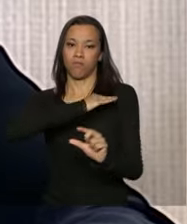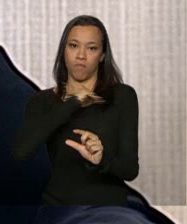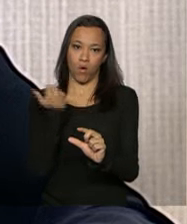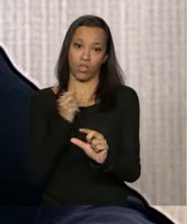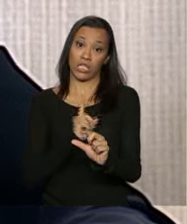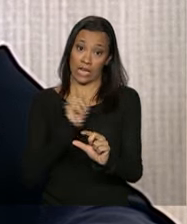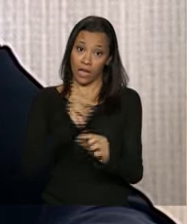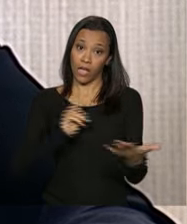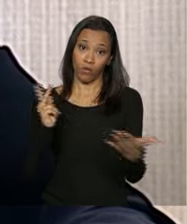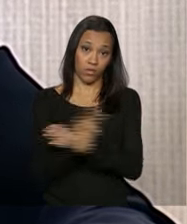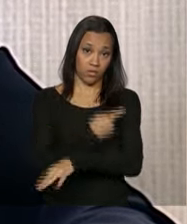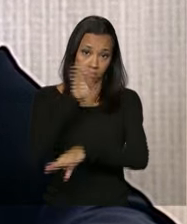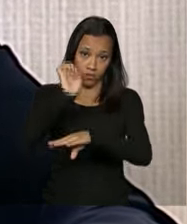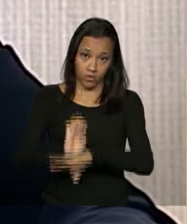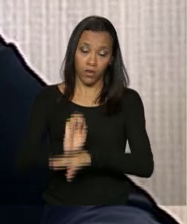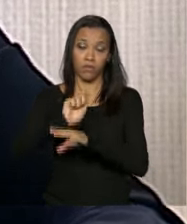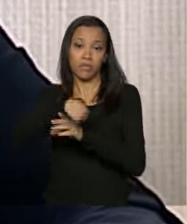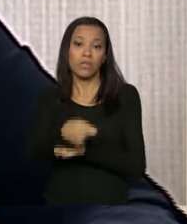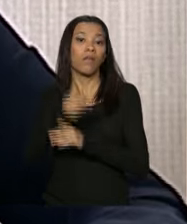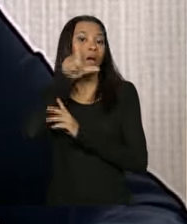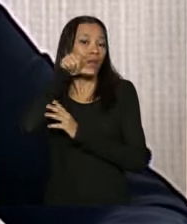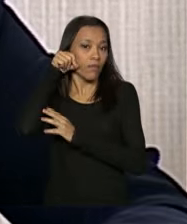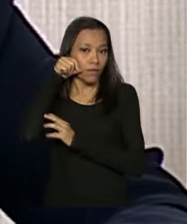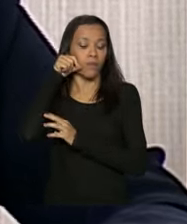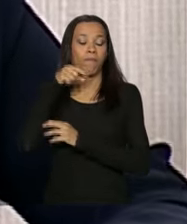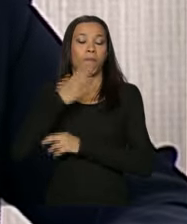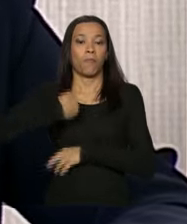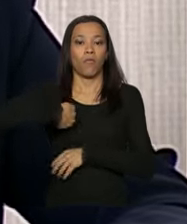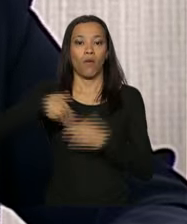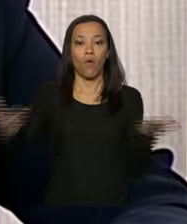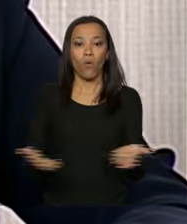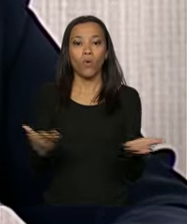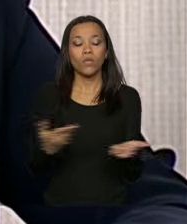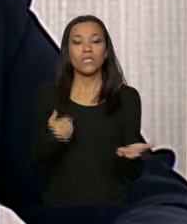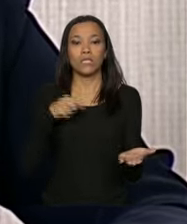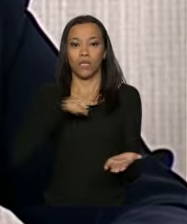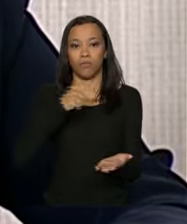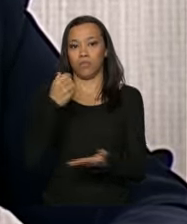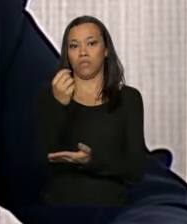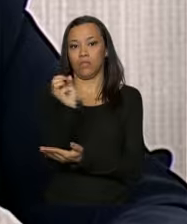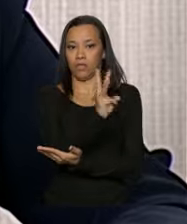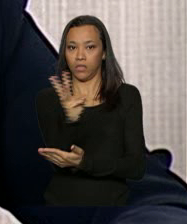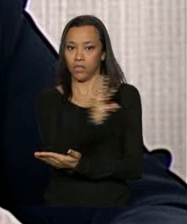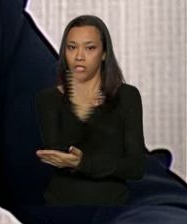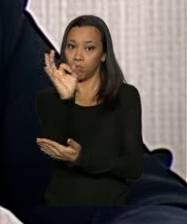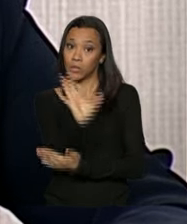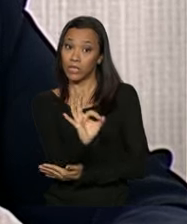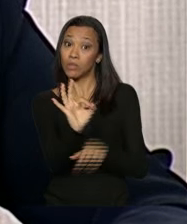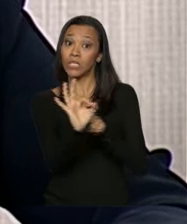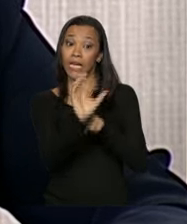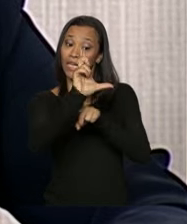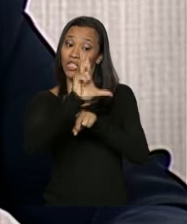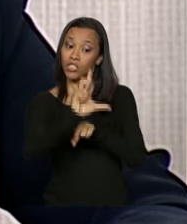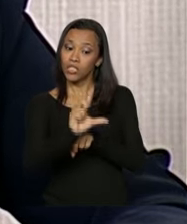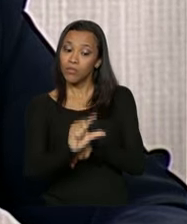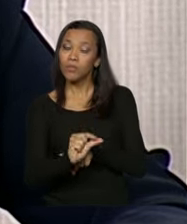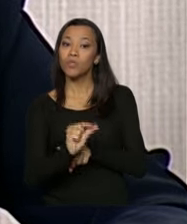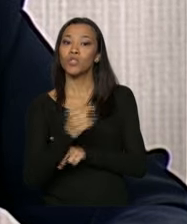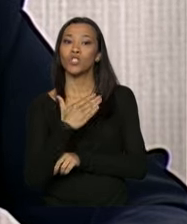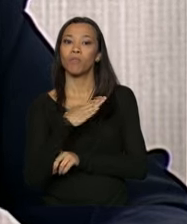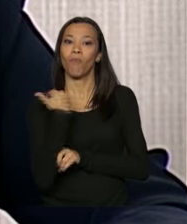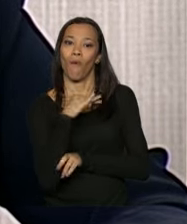Alagoas. Nós conseguimos hoje, nós estamos com 33% de queda de